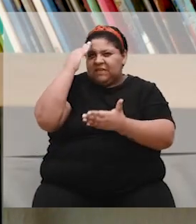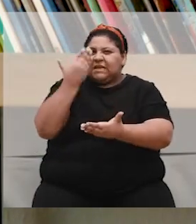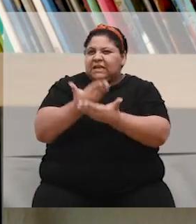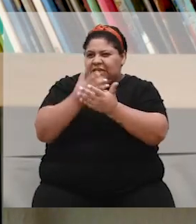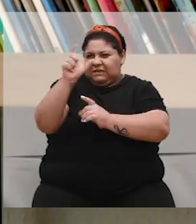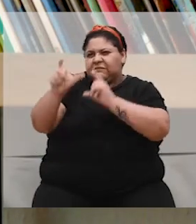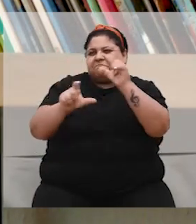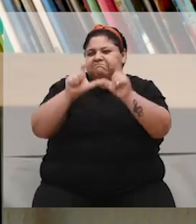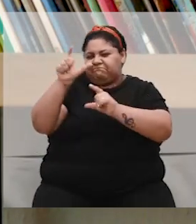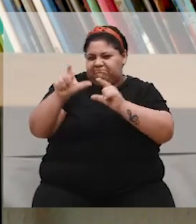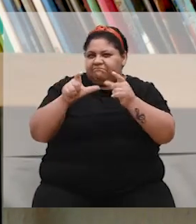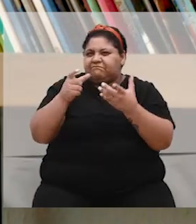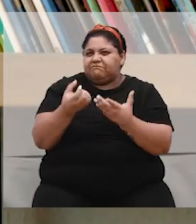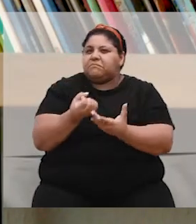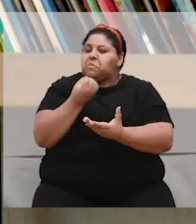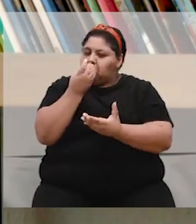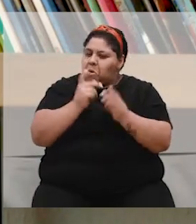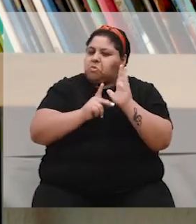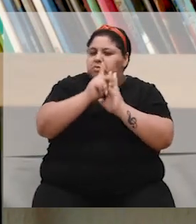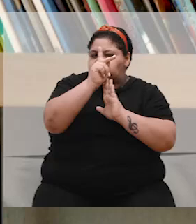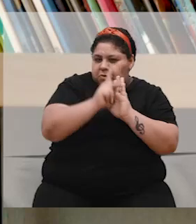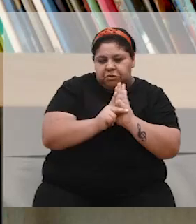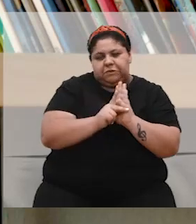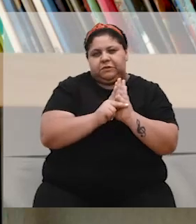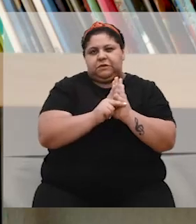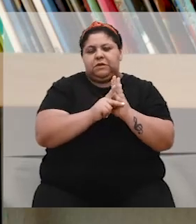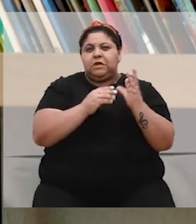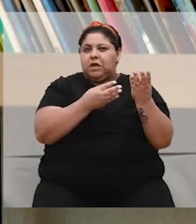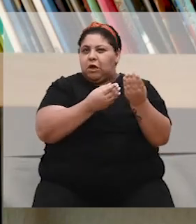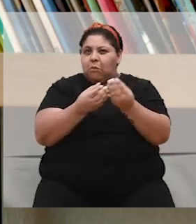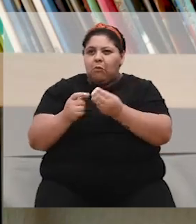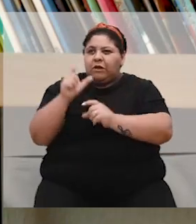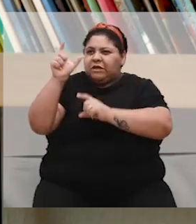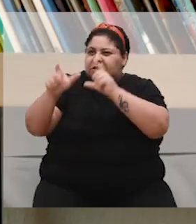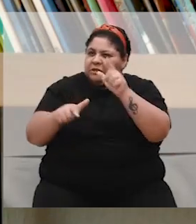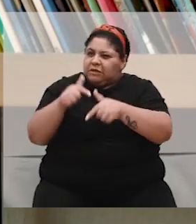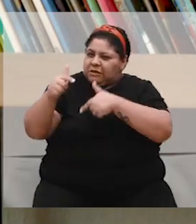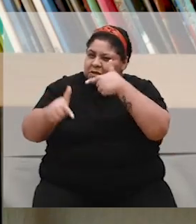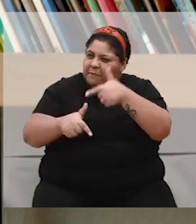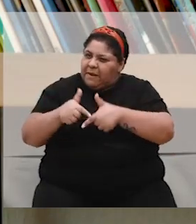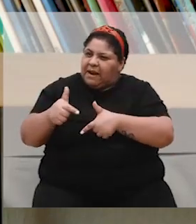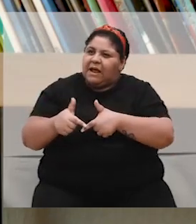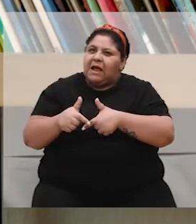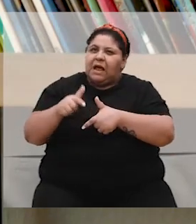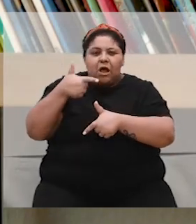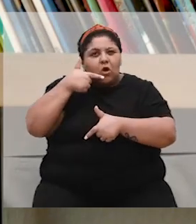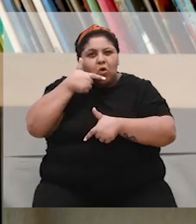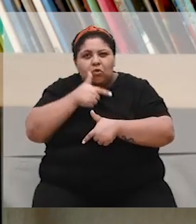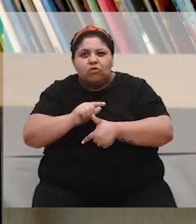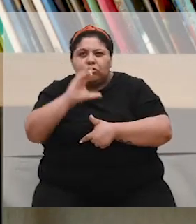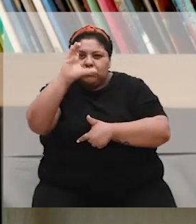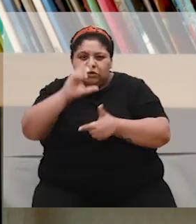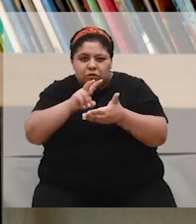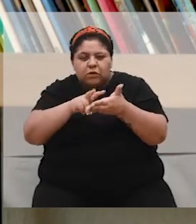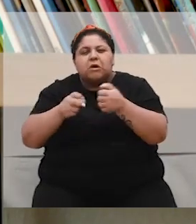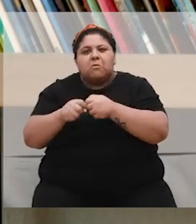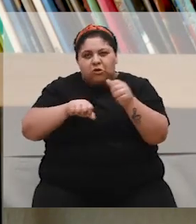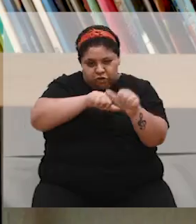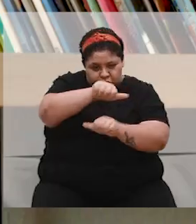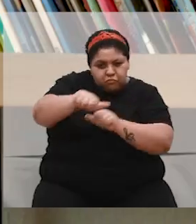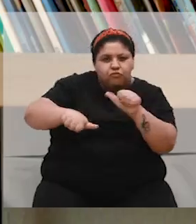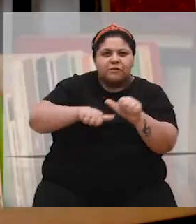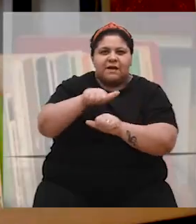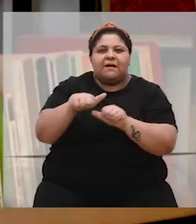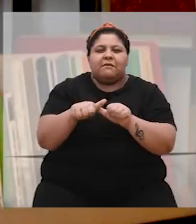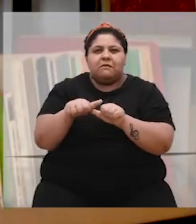acredito que temos pessoas com bons projetos, muita gente engajada em querer trazer leitores, e a gente pode em algum momento